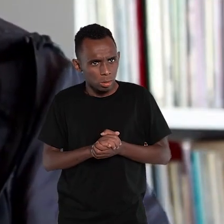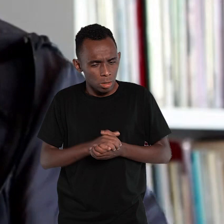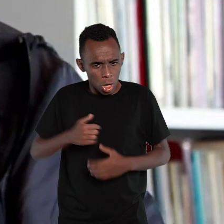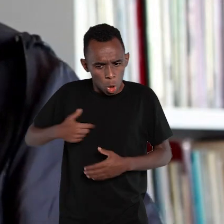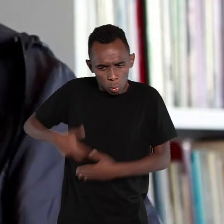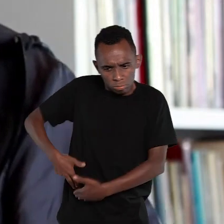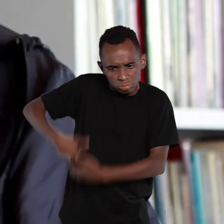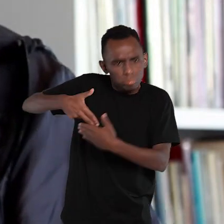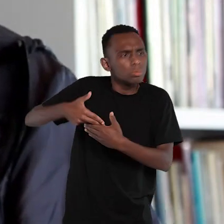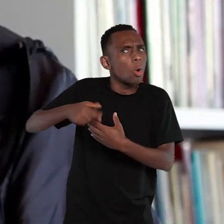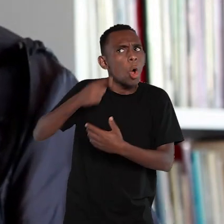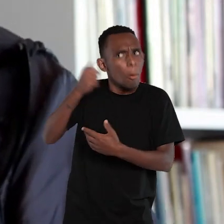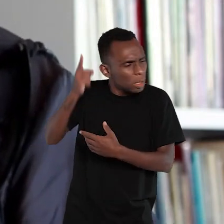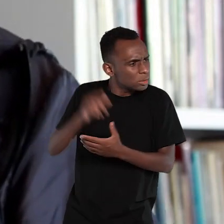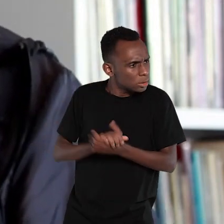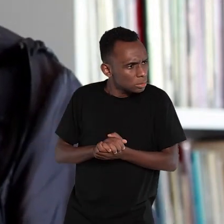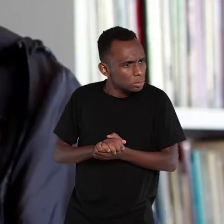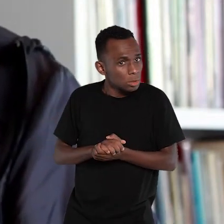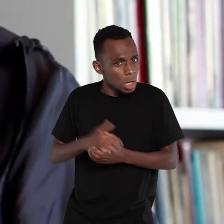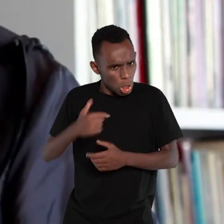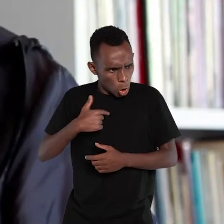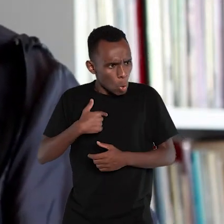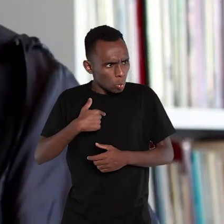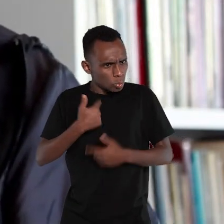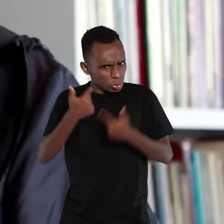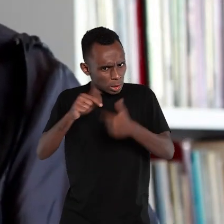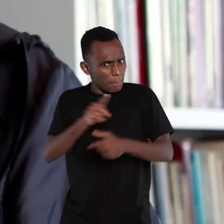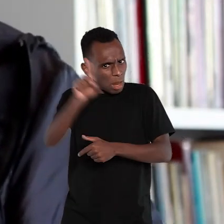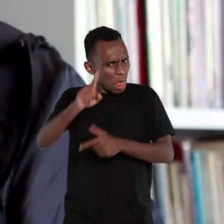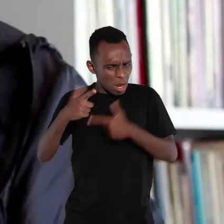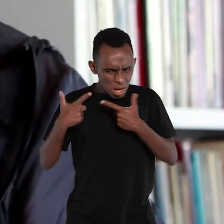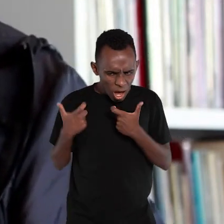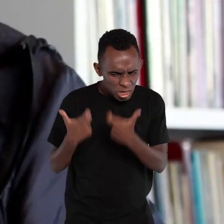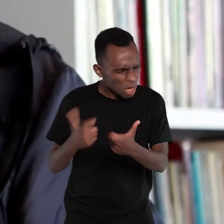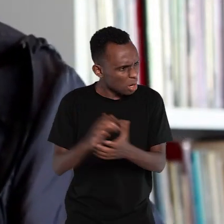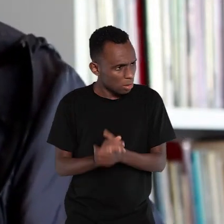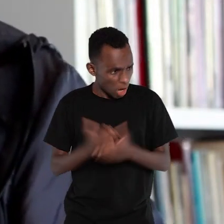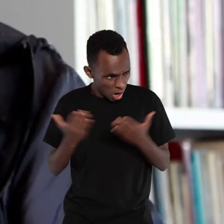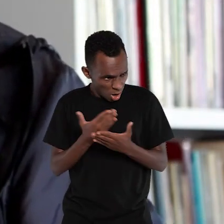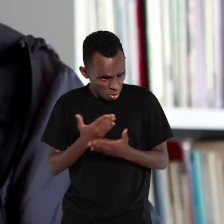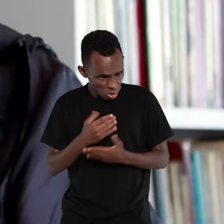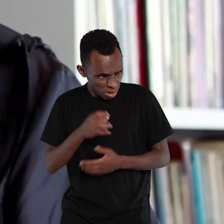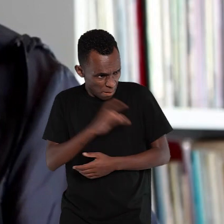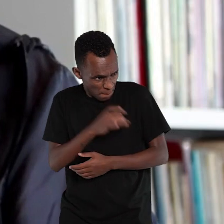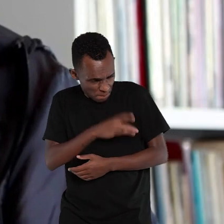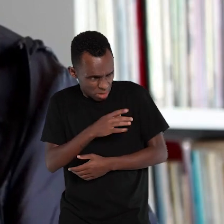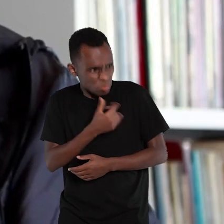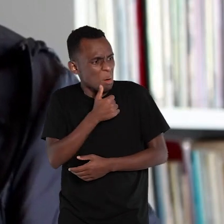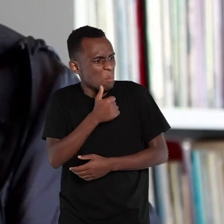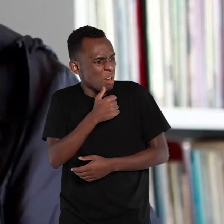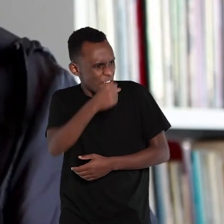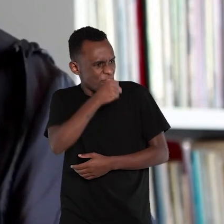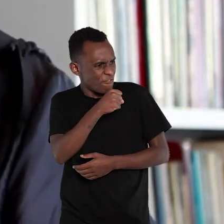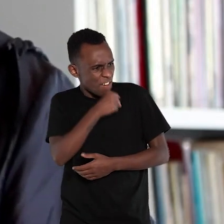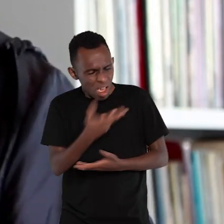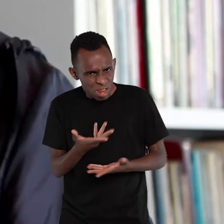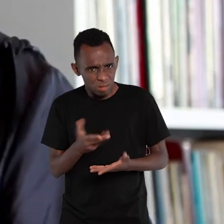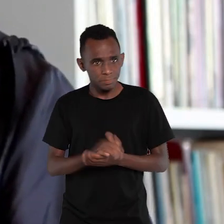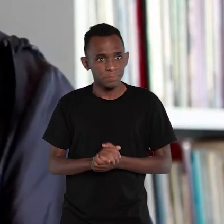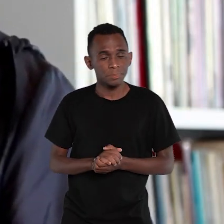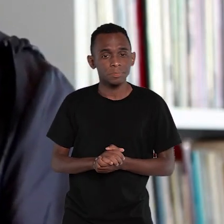para a espingarda apoiada na parede. Estive na guerra, ele resmungou. Agora eu vou ter medo de uma velha